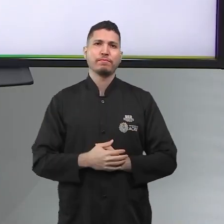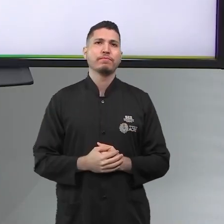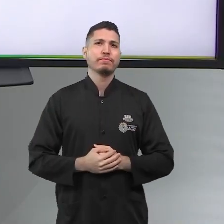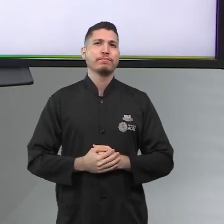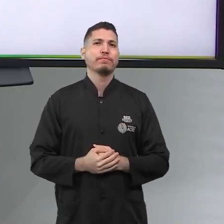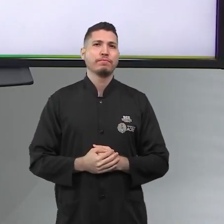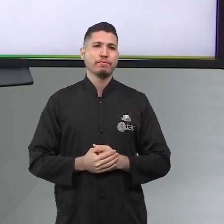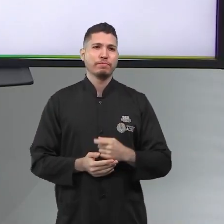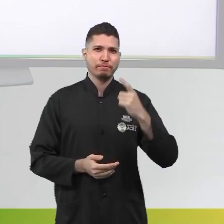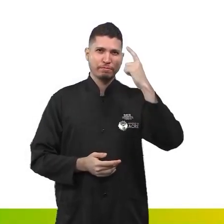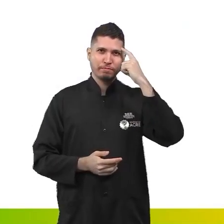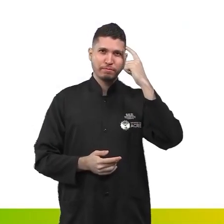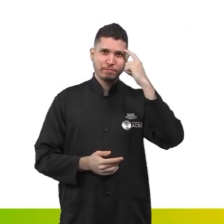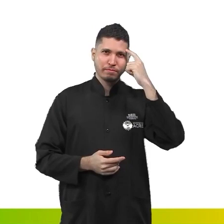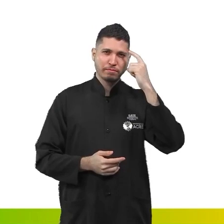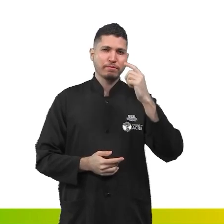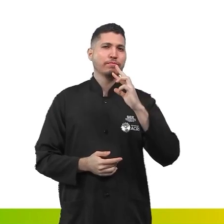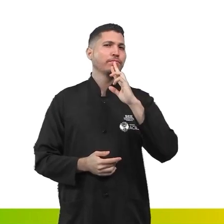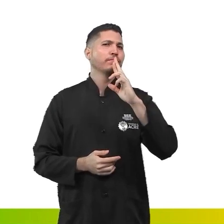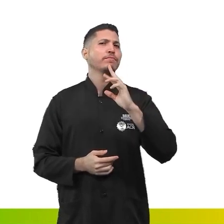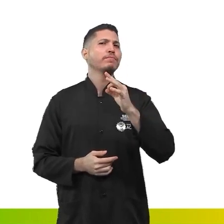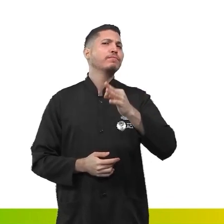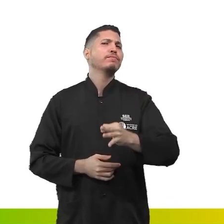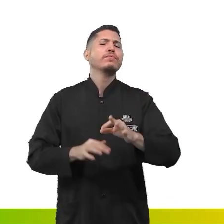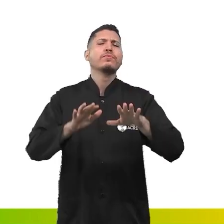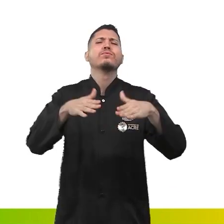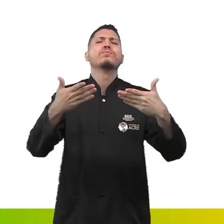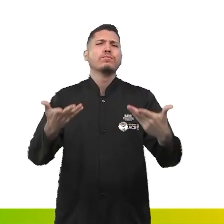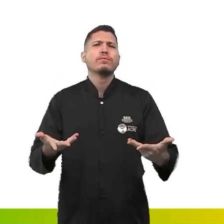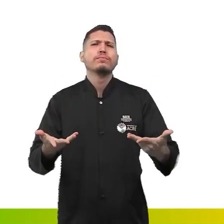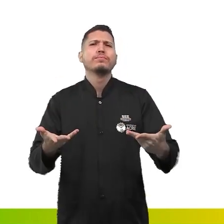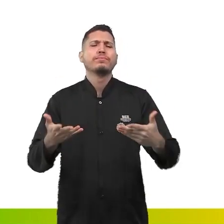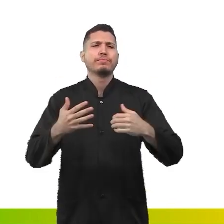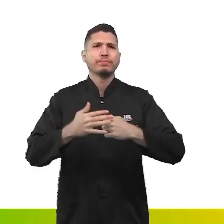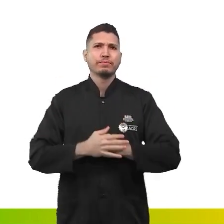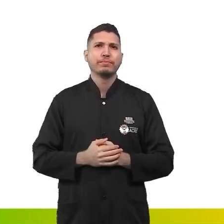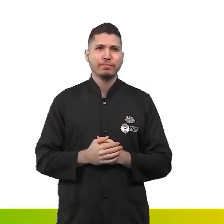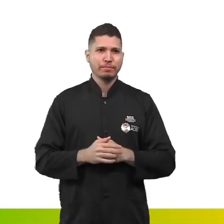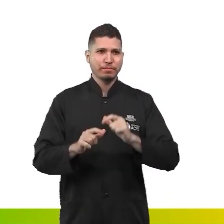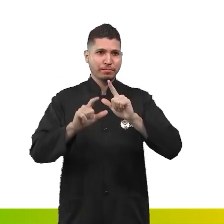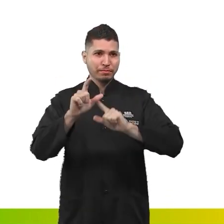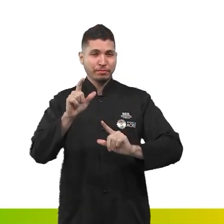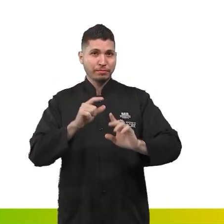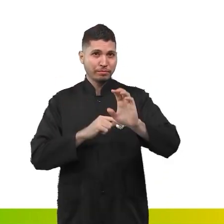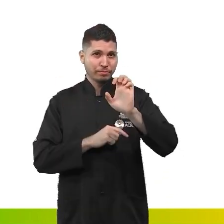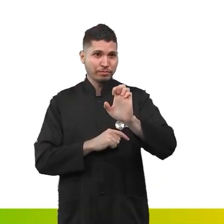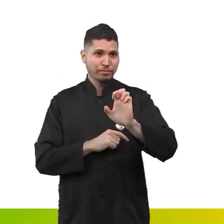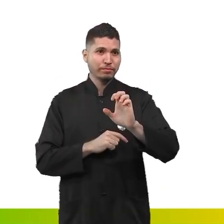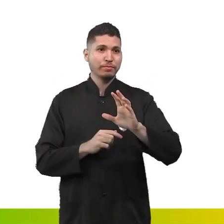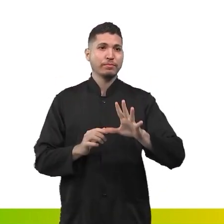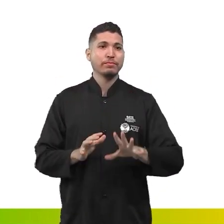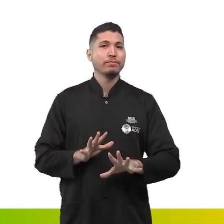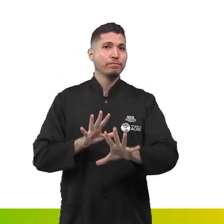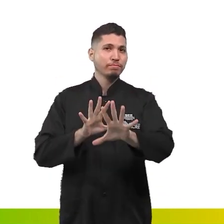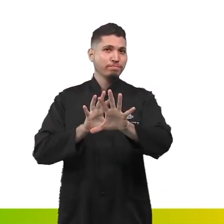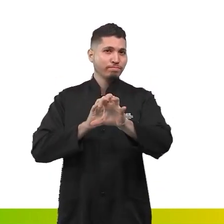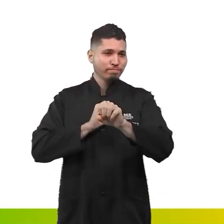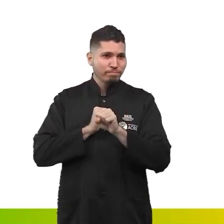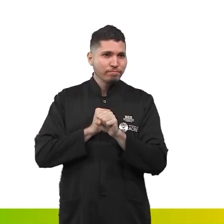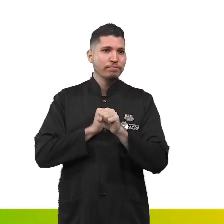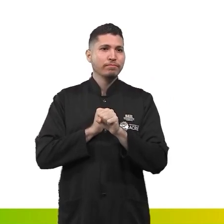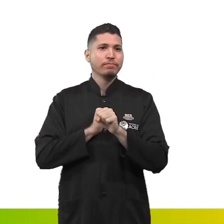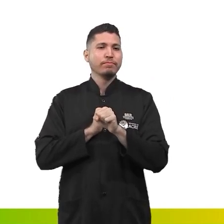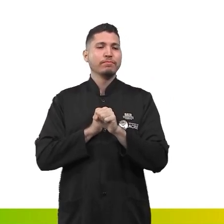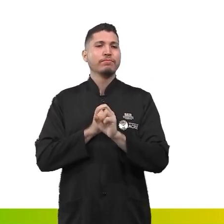correta? Visualizem. Nós temos como alternativa correta a letra E, adquirir as maneiras de